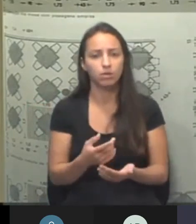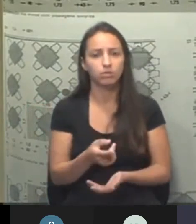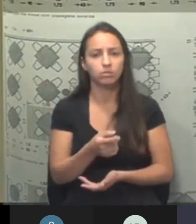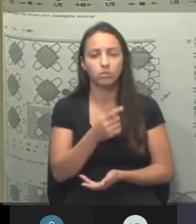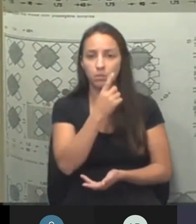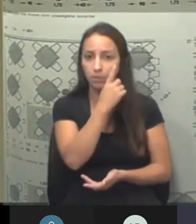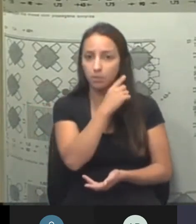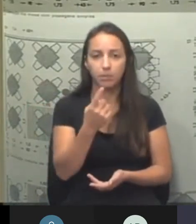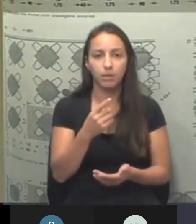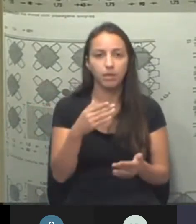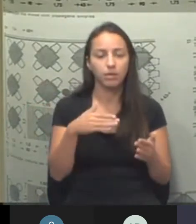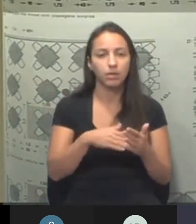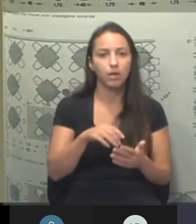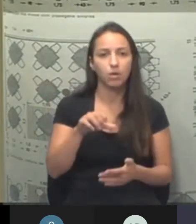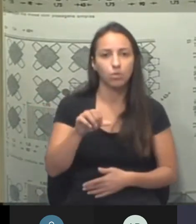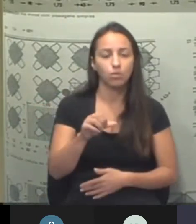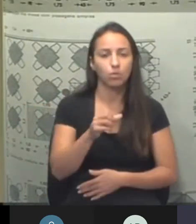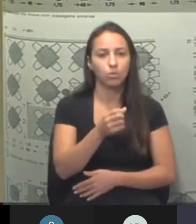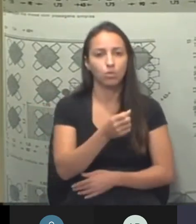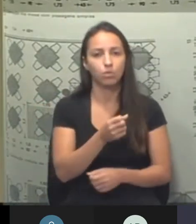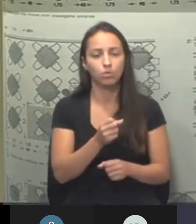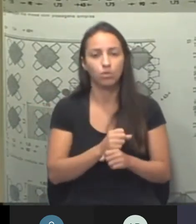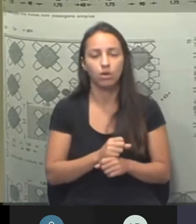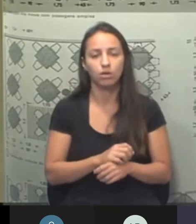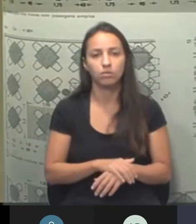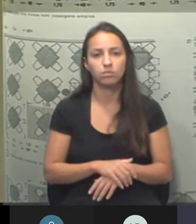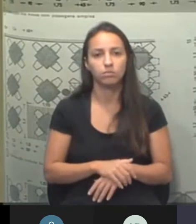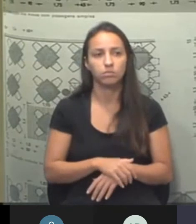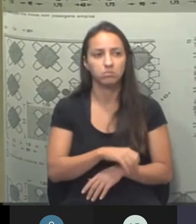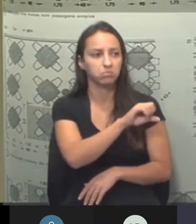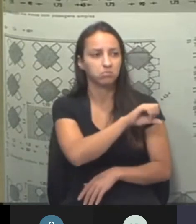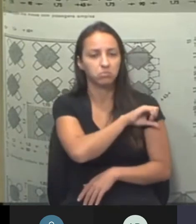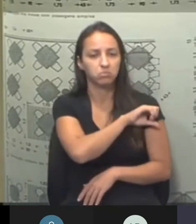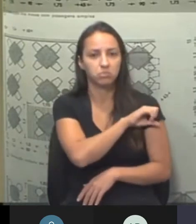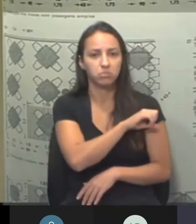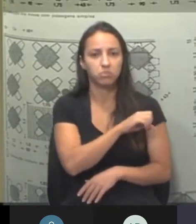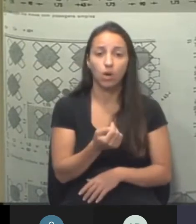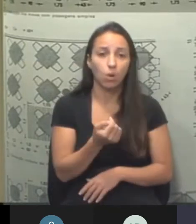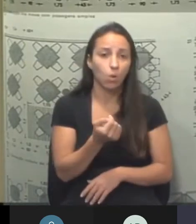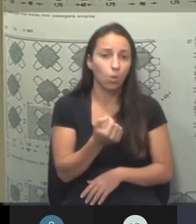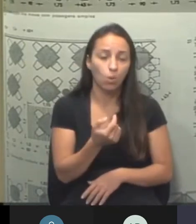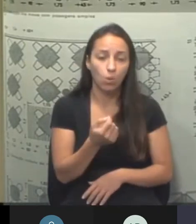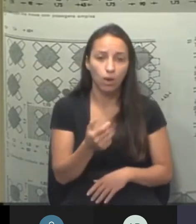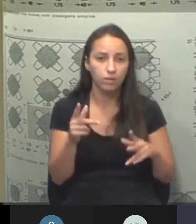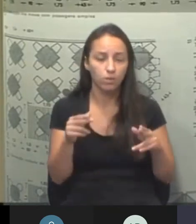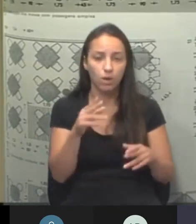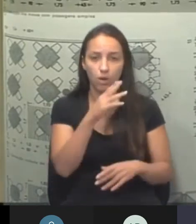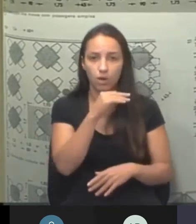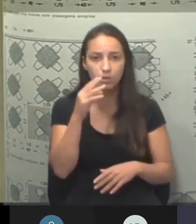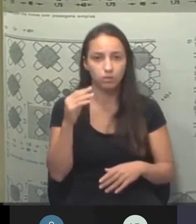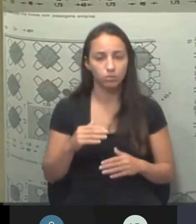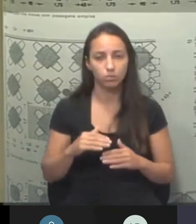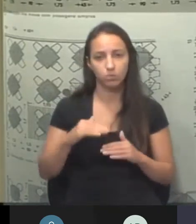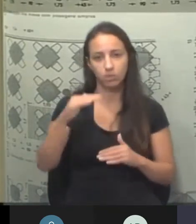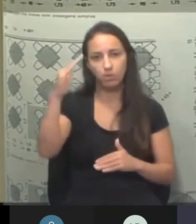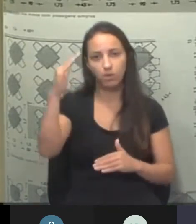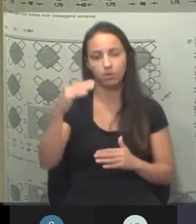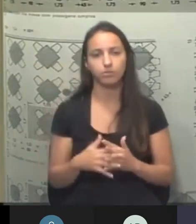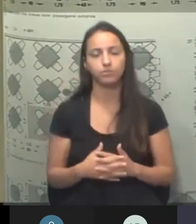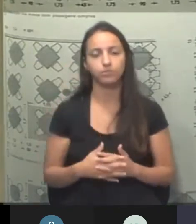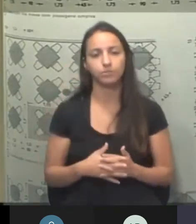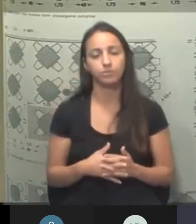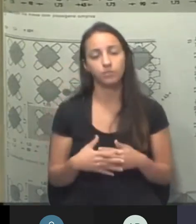no 9º ano muitas vezes a criança, ou melhor, o adolescente, ele já está quase na dimensão de um adulto, né? Então é uma boa referência